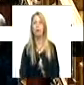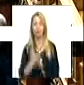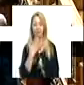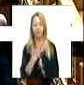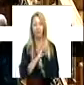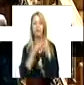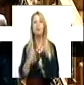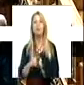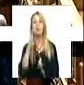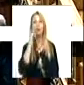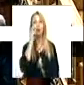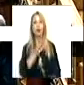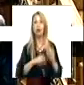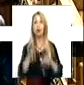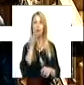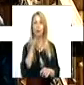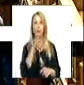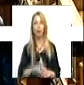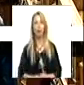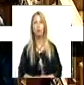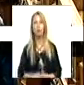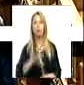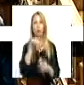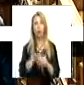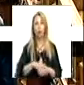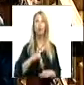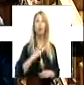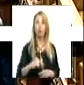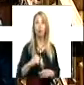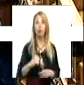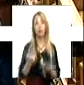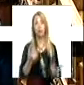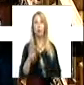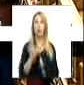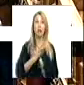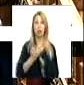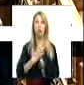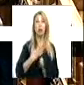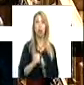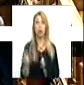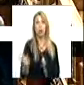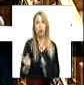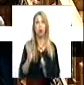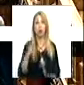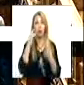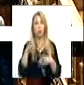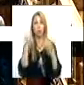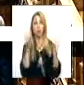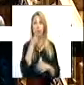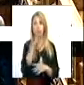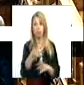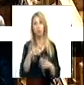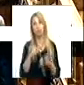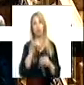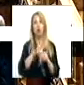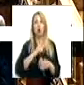Obrigada, Sr. Presidente, Senhoras e Senhores Deputados. O voto contra que quer o PSD, quer o CDS já anunciaram a este